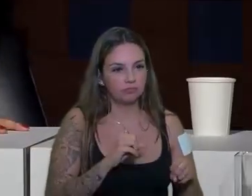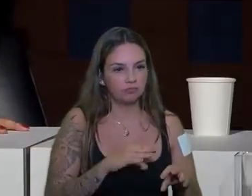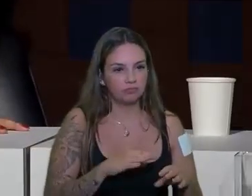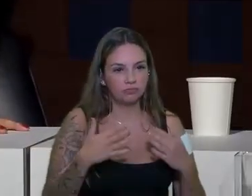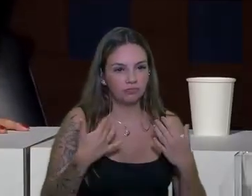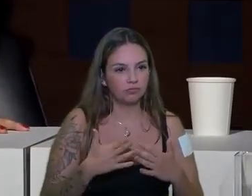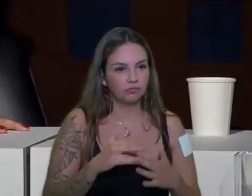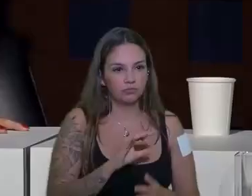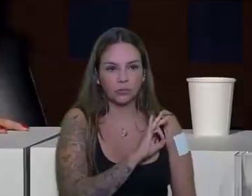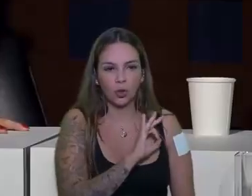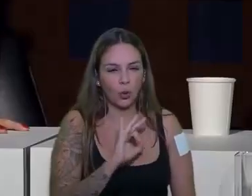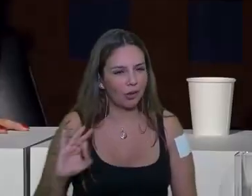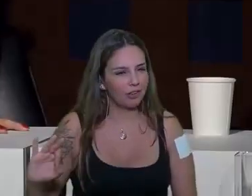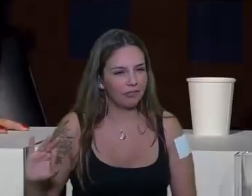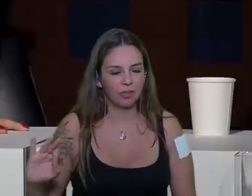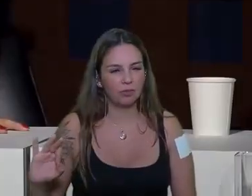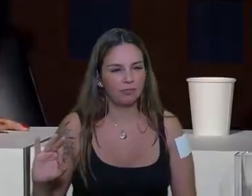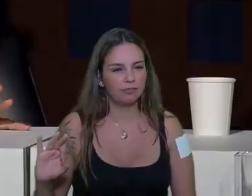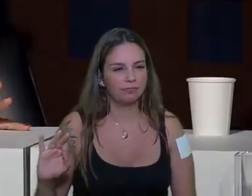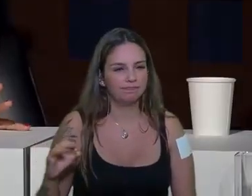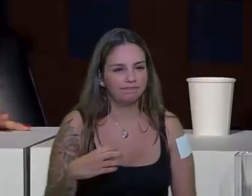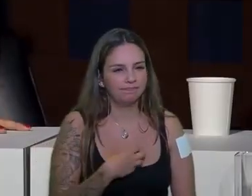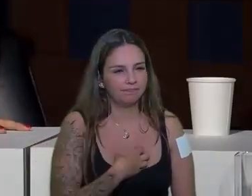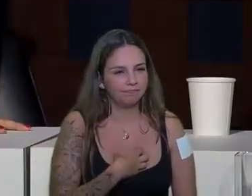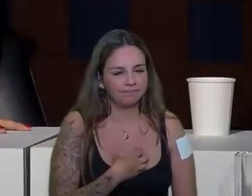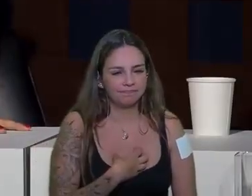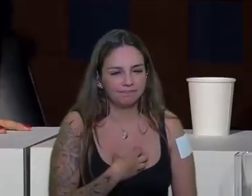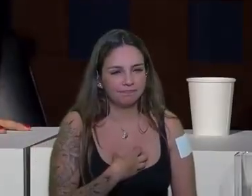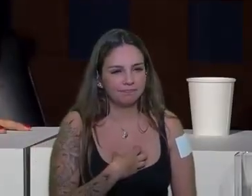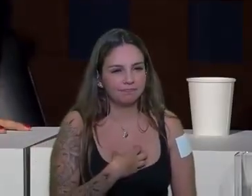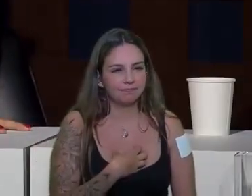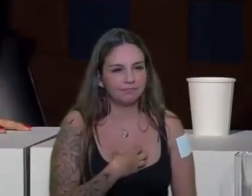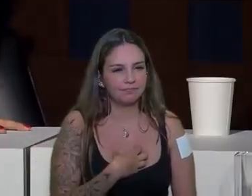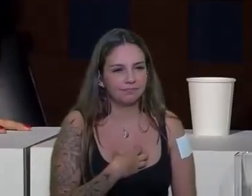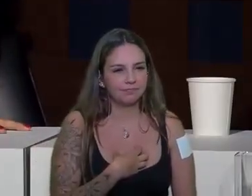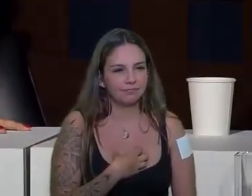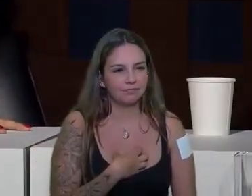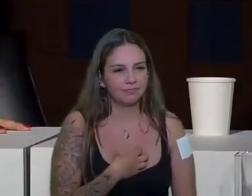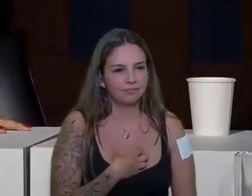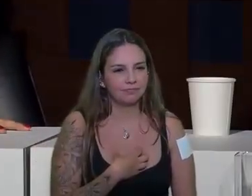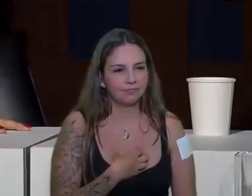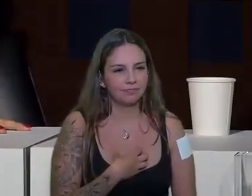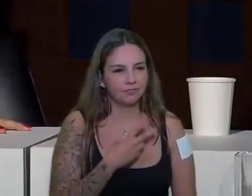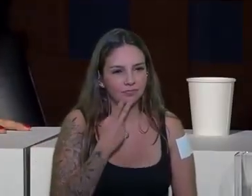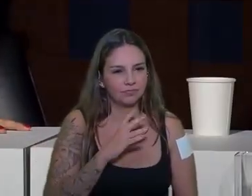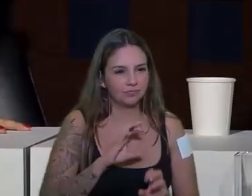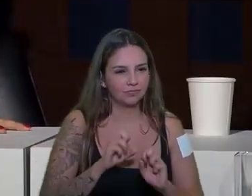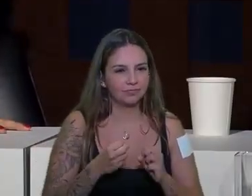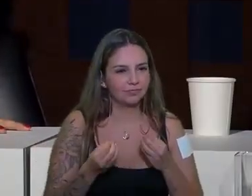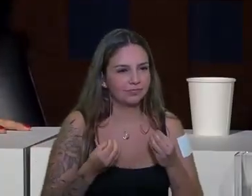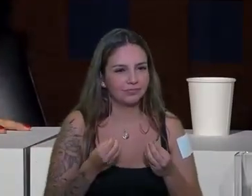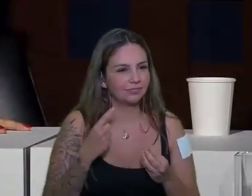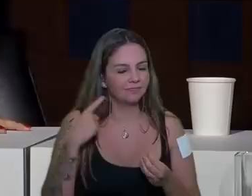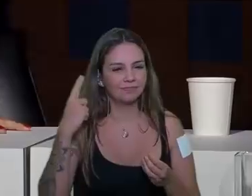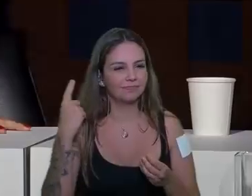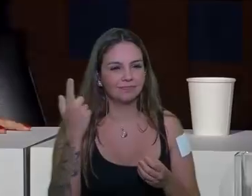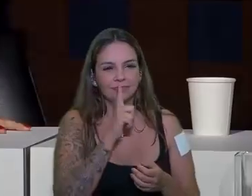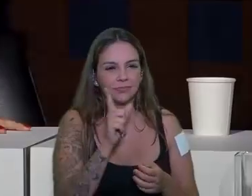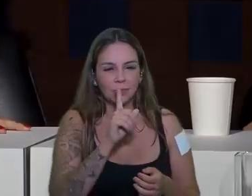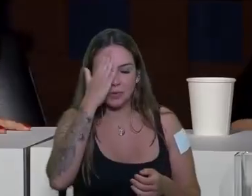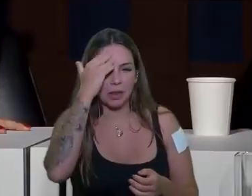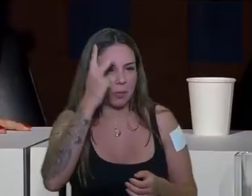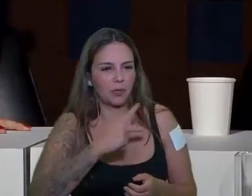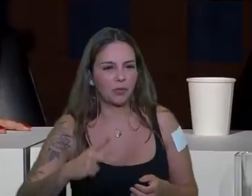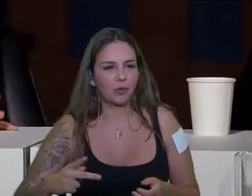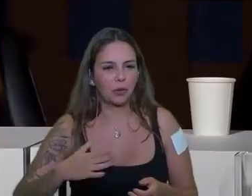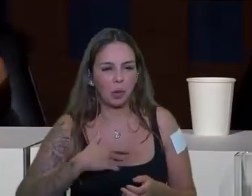as provas foram horríveis. E eu me sentia a pior professora. Eu falei, já é doida de ter me dado um diploma. Que loucura, eu não sei ser